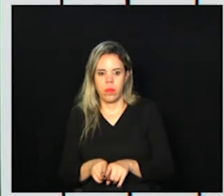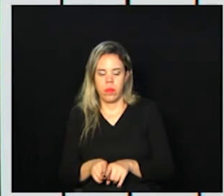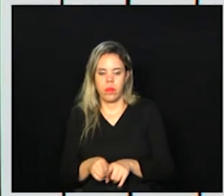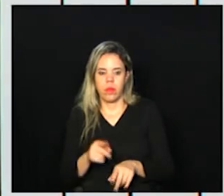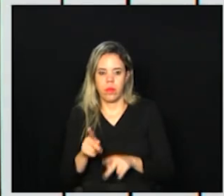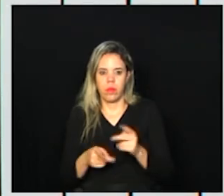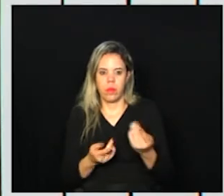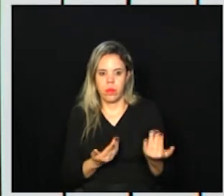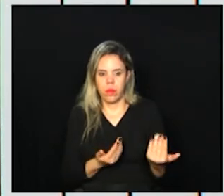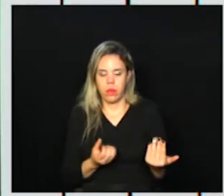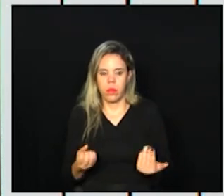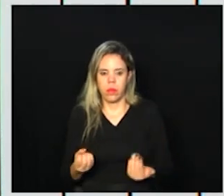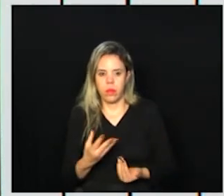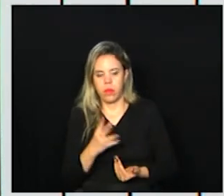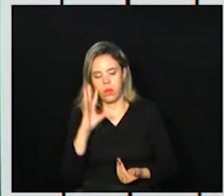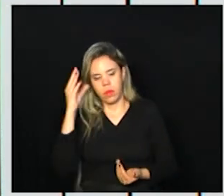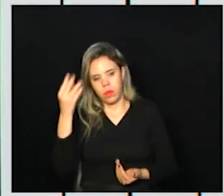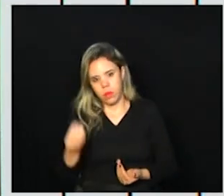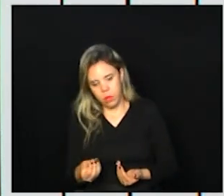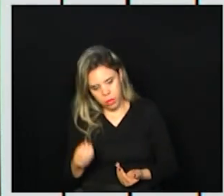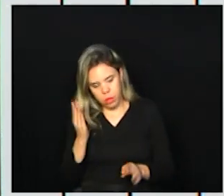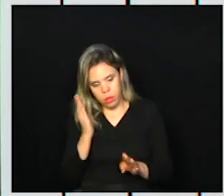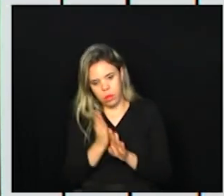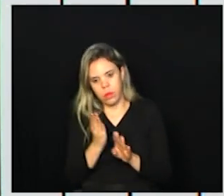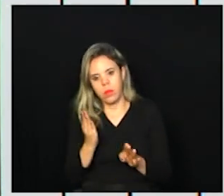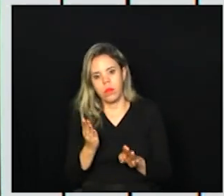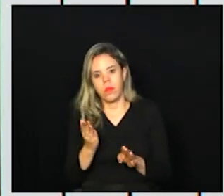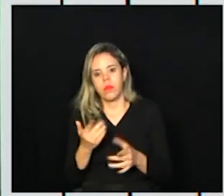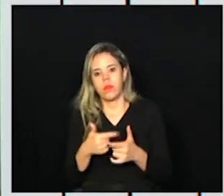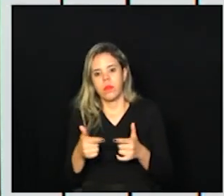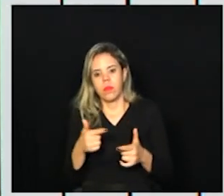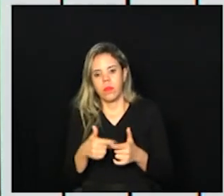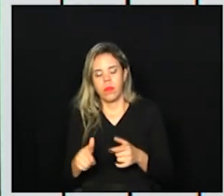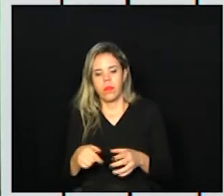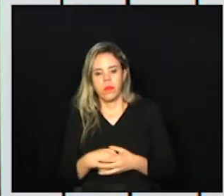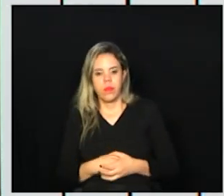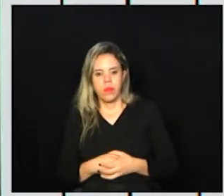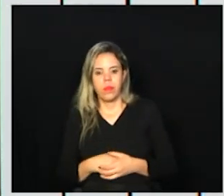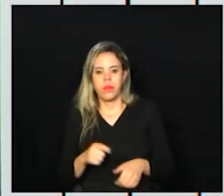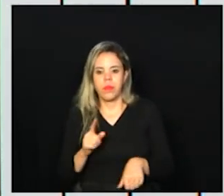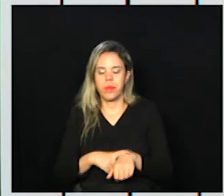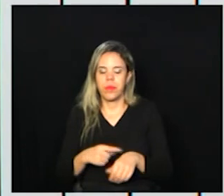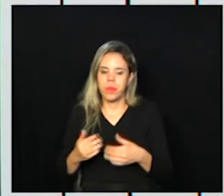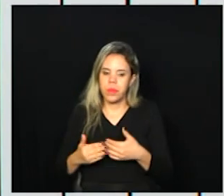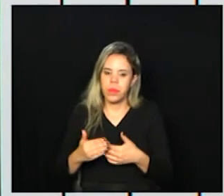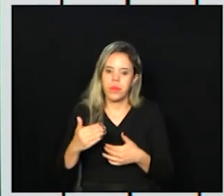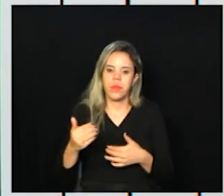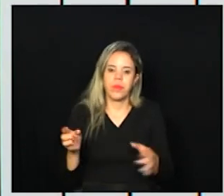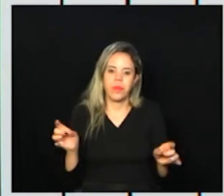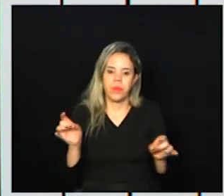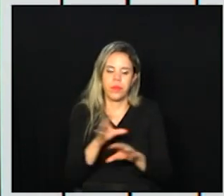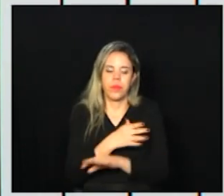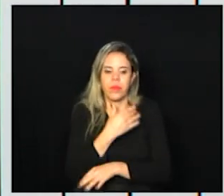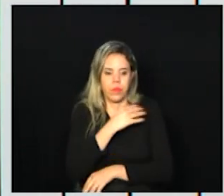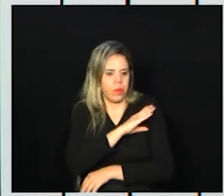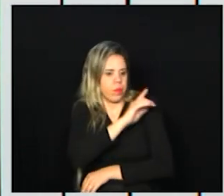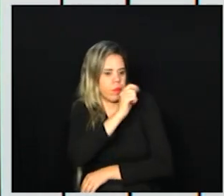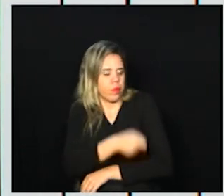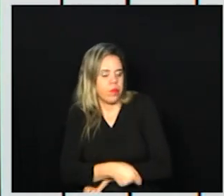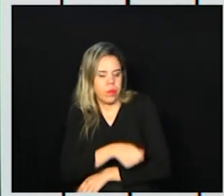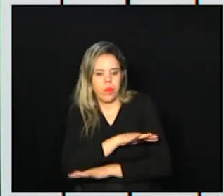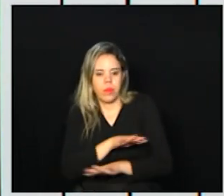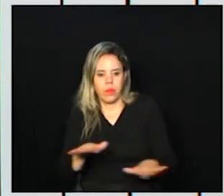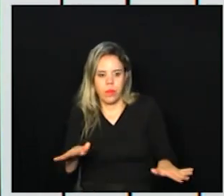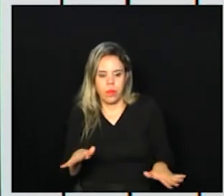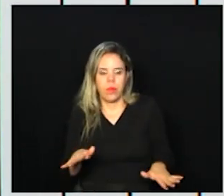novos, para eles entenderem e identificarem esse tipo de coisa, e a longo prazo acabar com o machismo e o patriarcado, porque